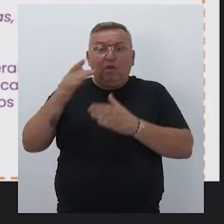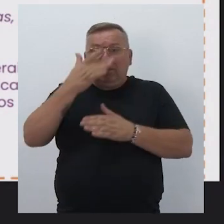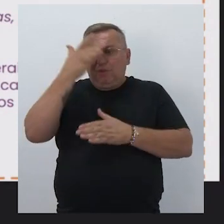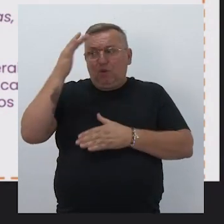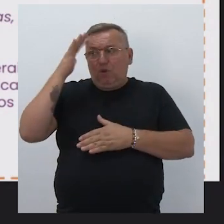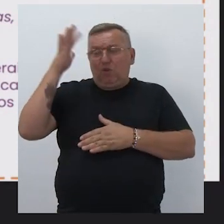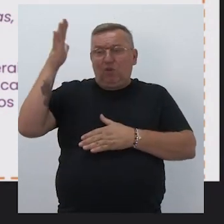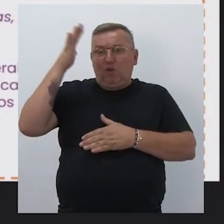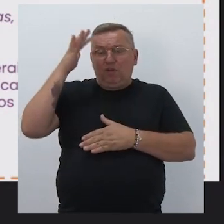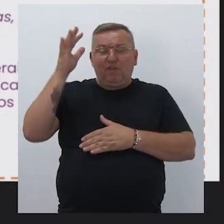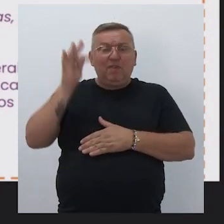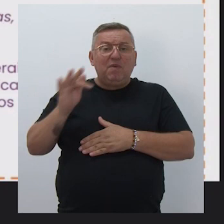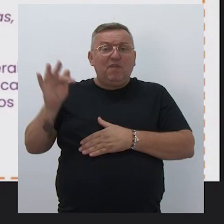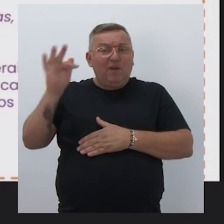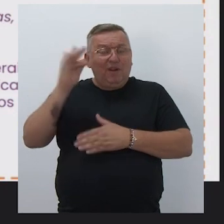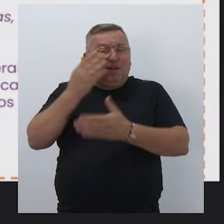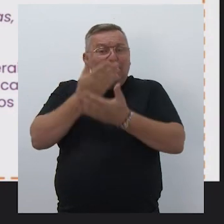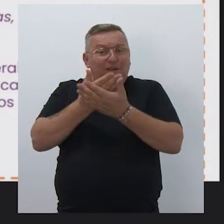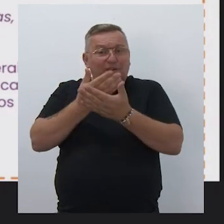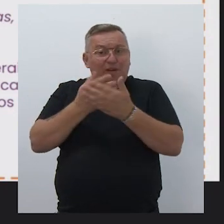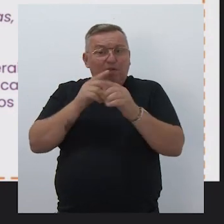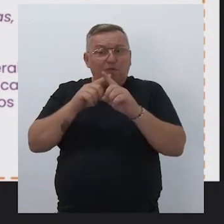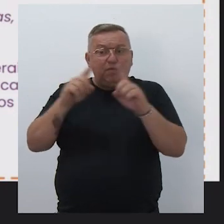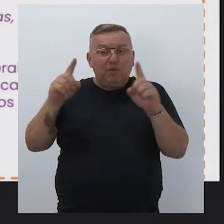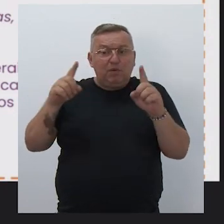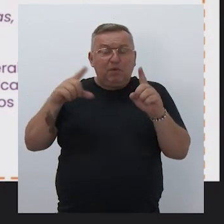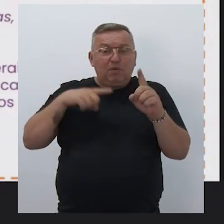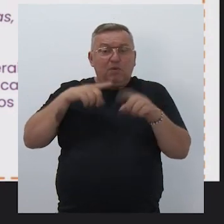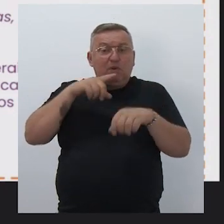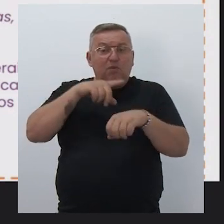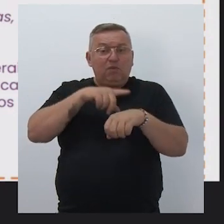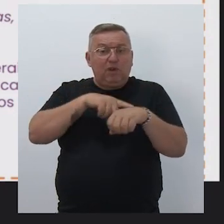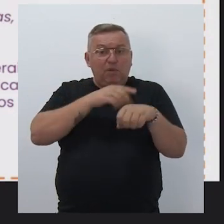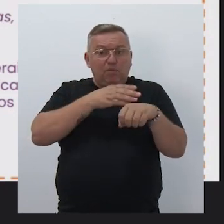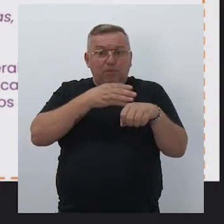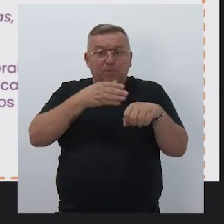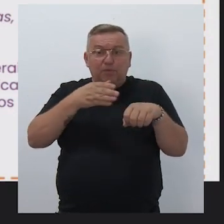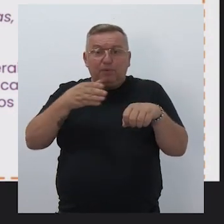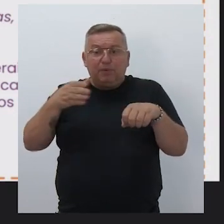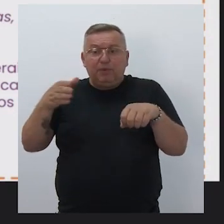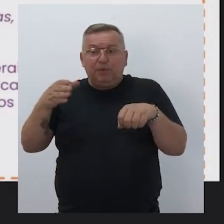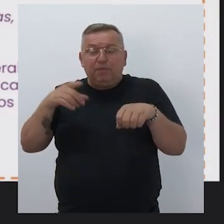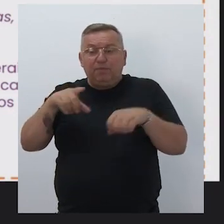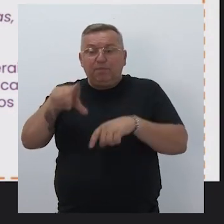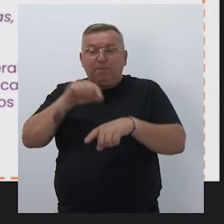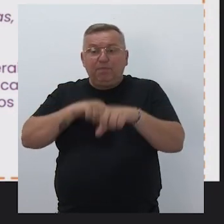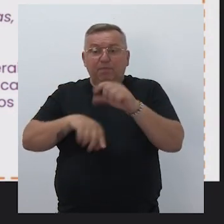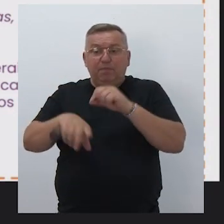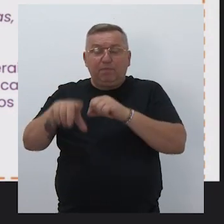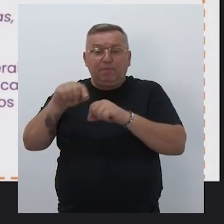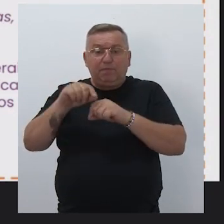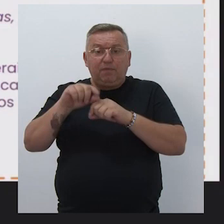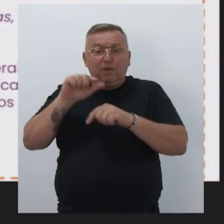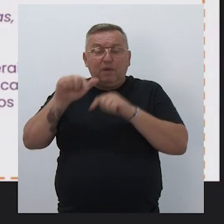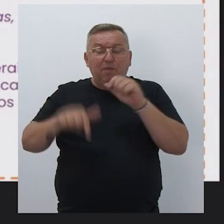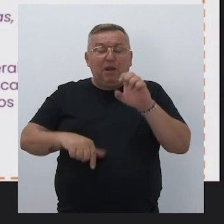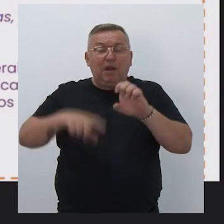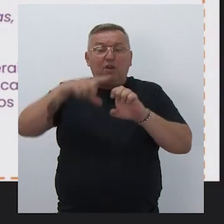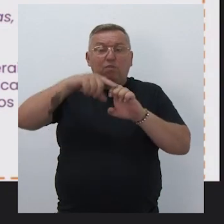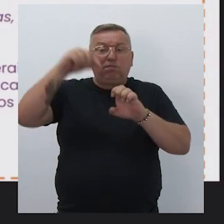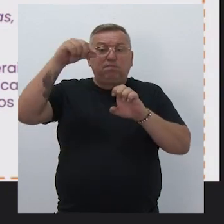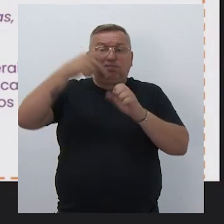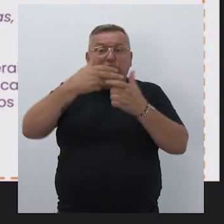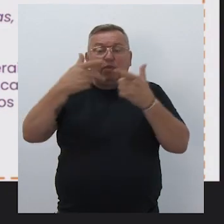em fazer a universidade, mas pode ser que durante um tempo eu prefira empreender alguma